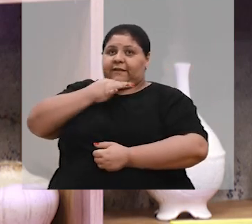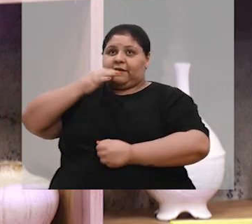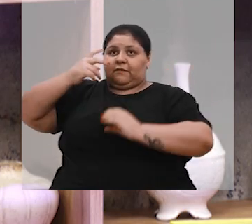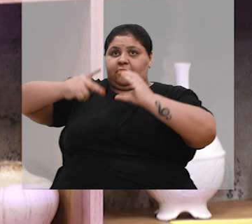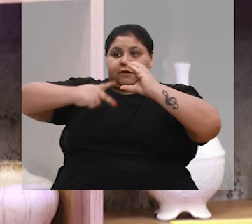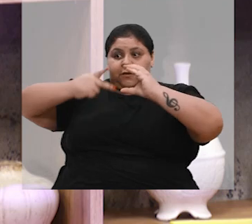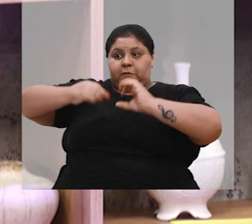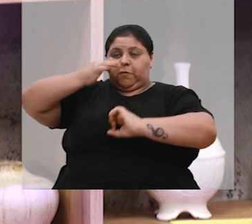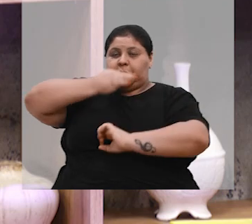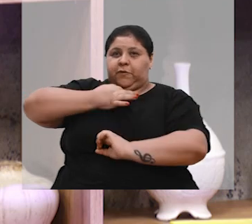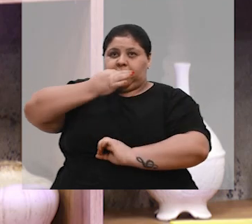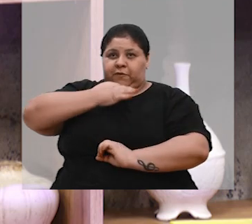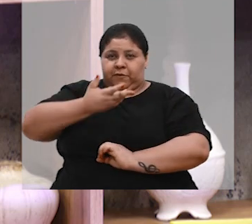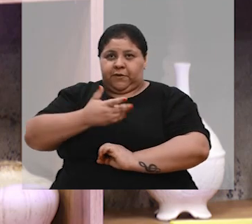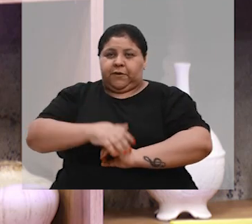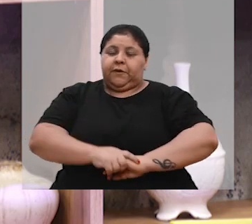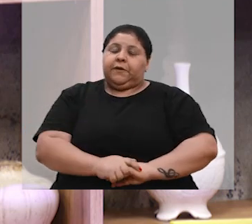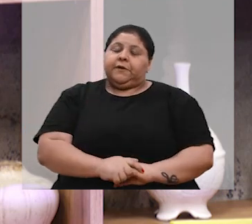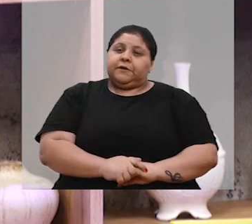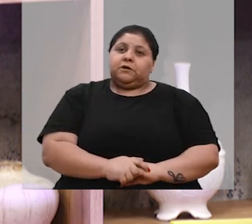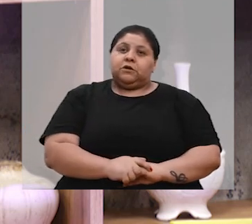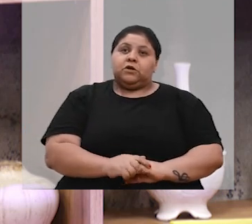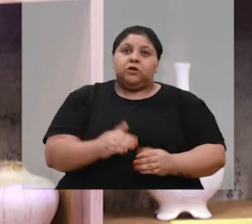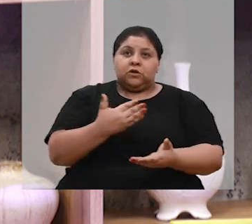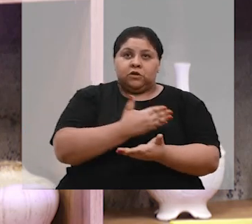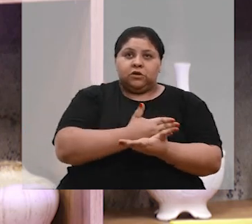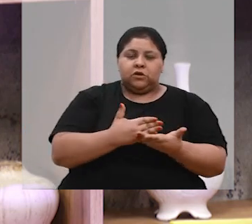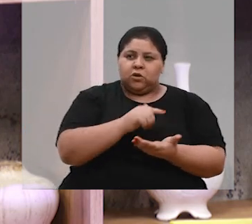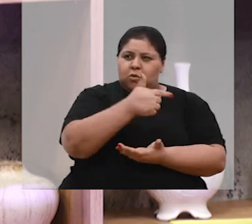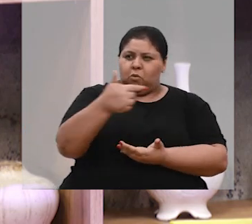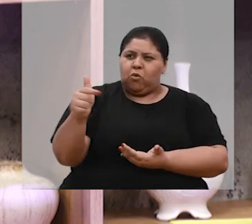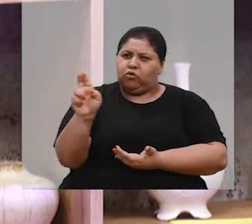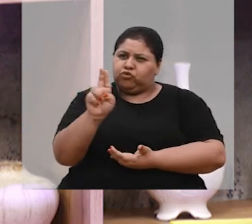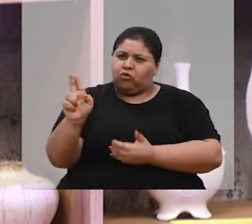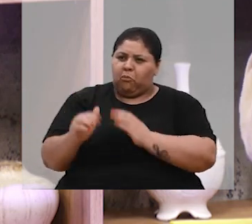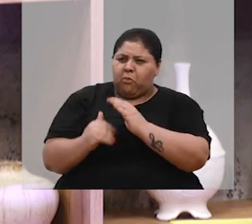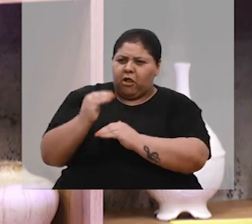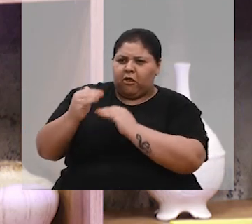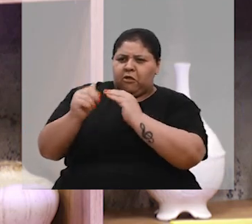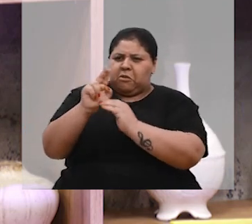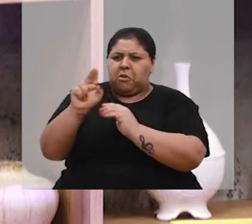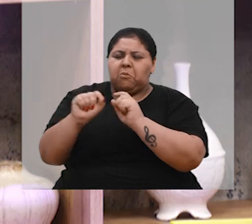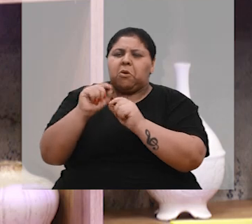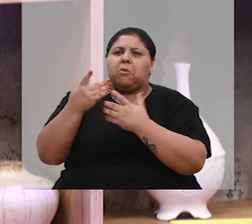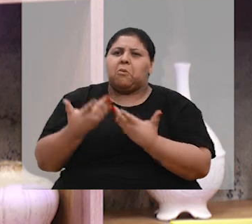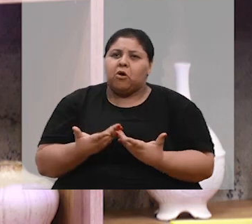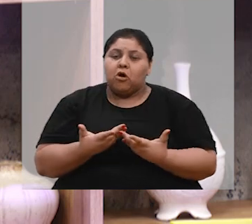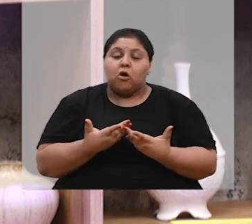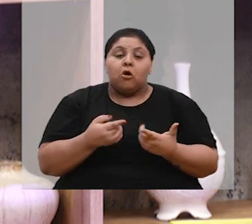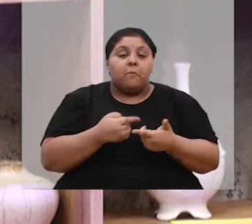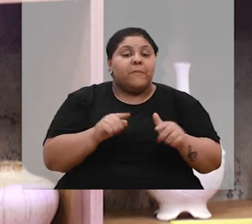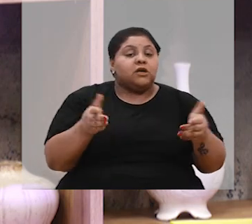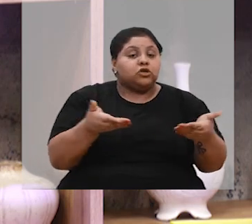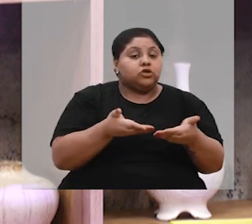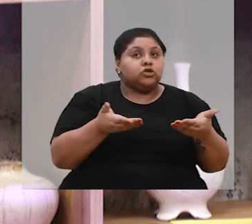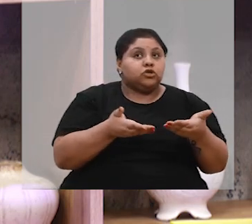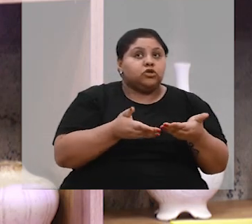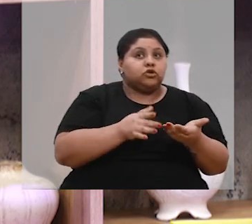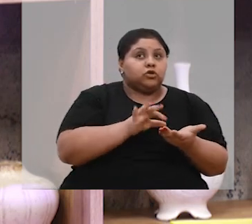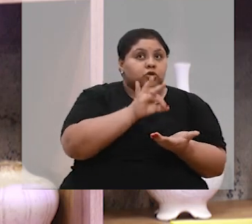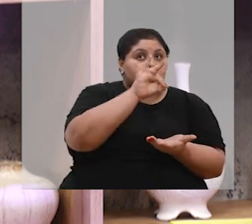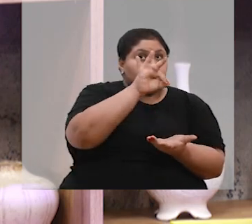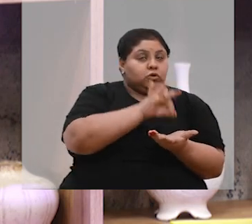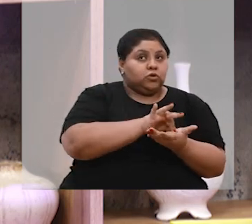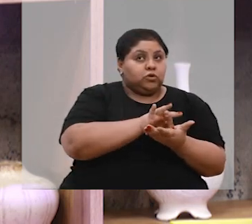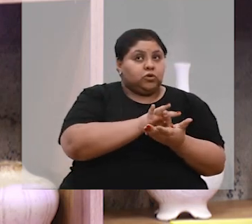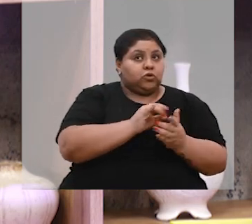Câmara Municipal de Caxias do Sul, ela começa com outro nome, tem uma evolução na nomenclatura, enfim, mas hoje a gente está localizado num prédio que fica ao